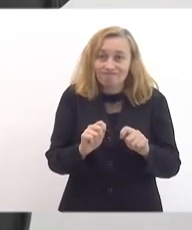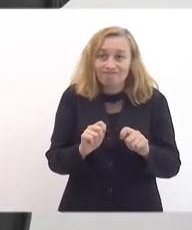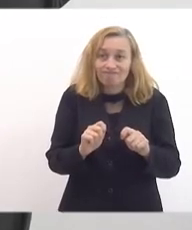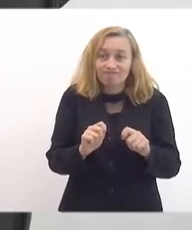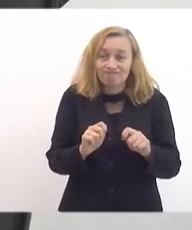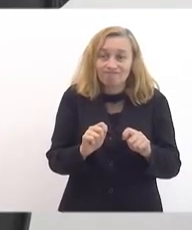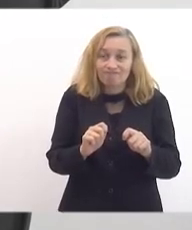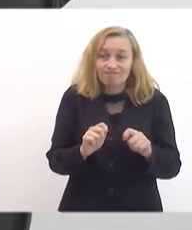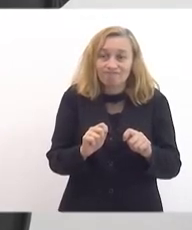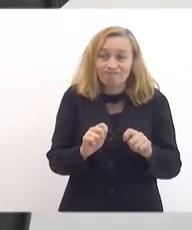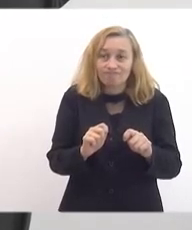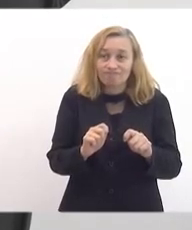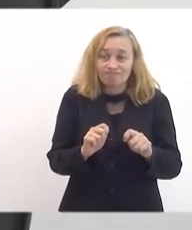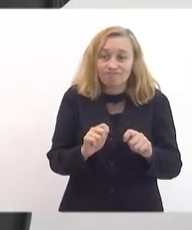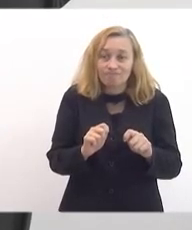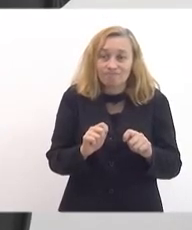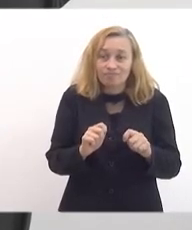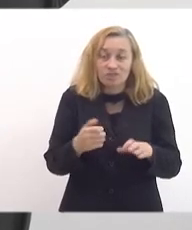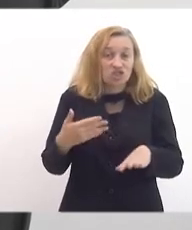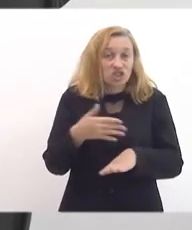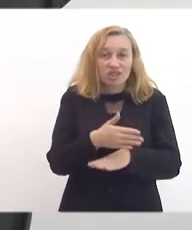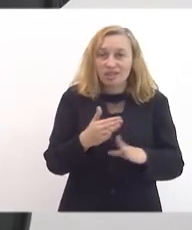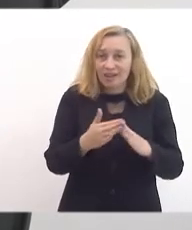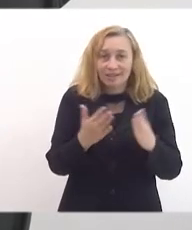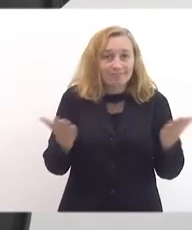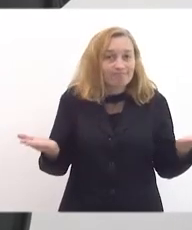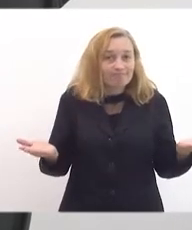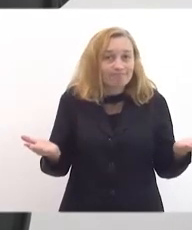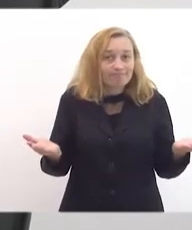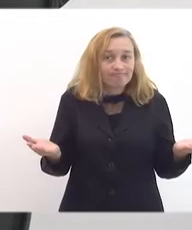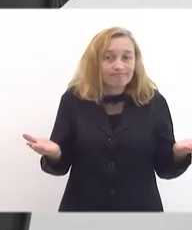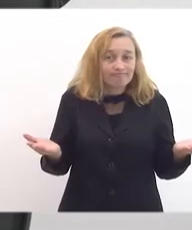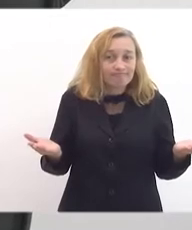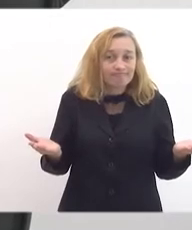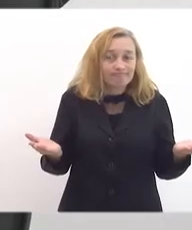transitar nada poderia transitar em